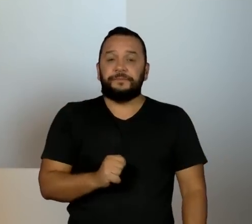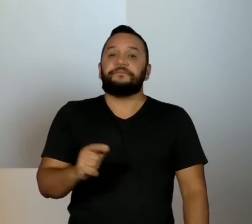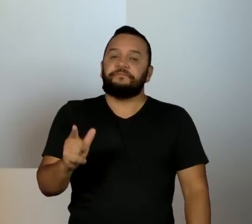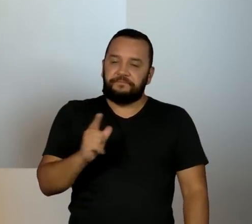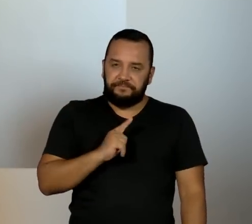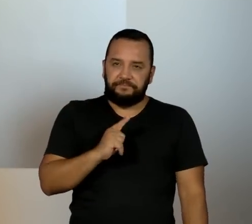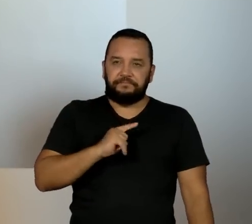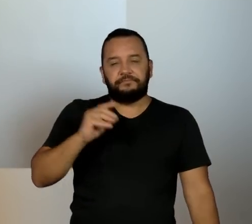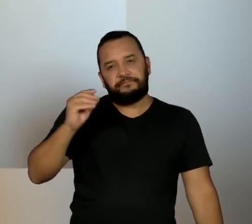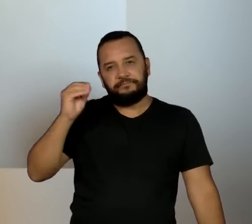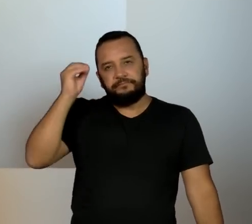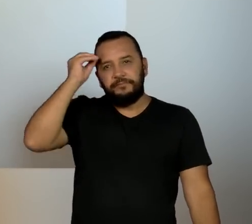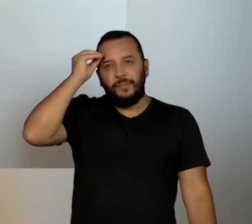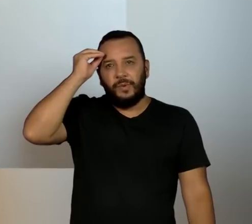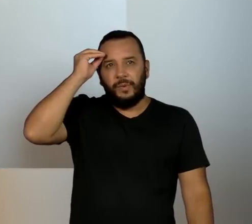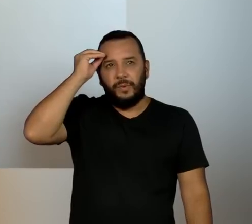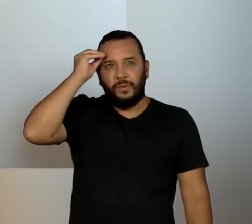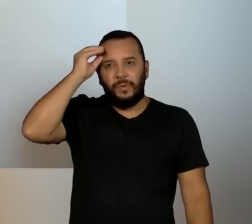conhecimento, assim,